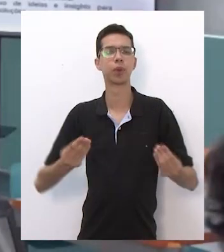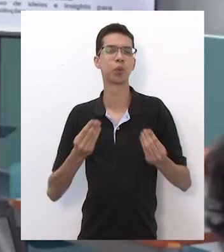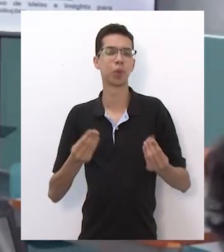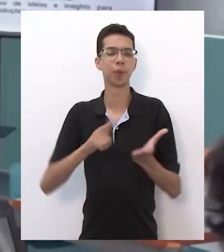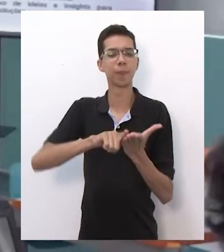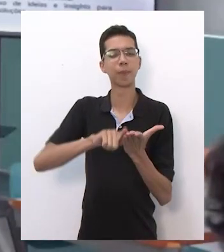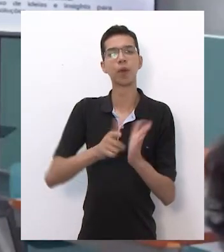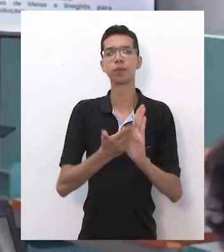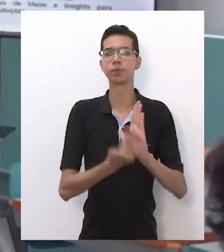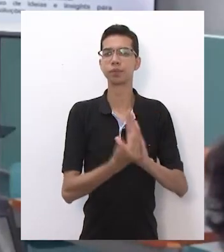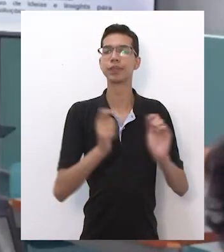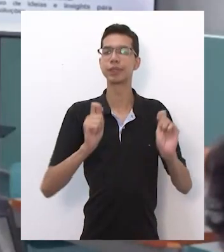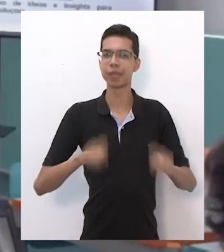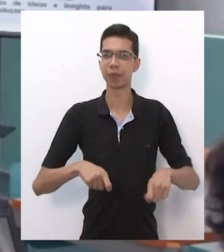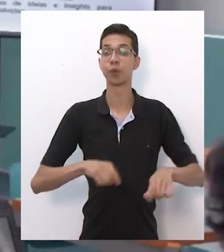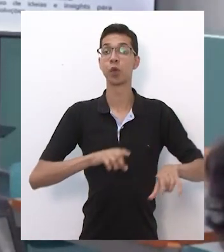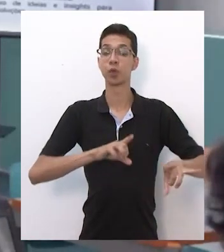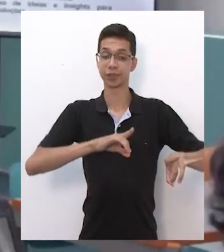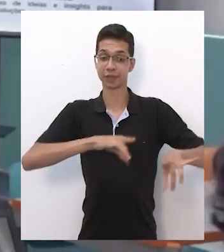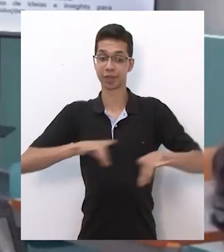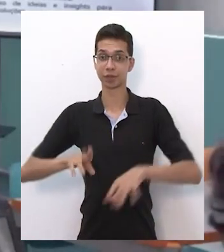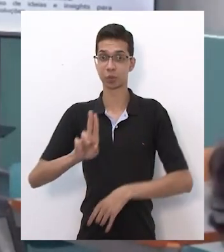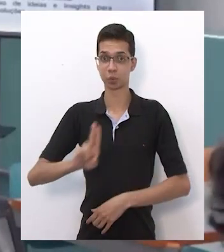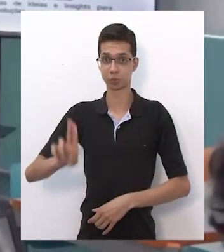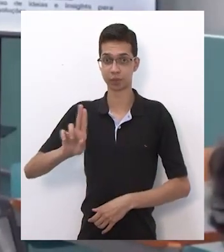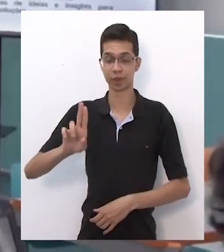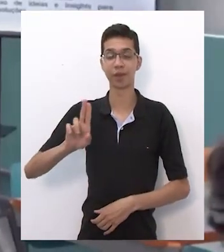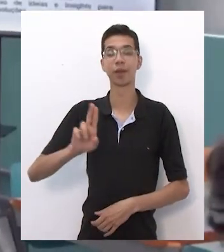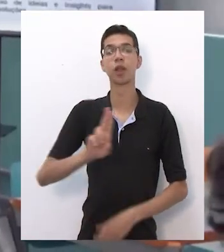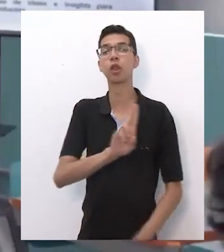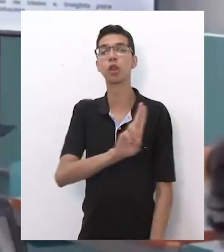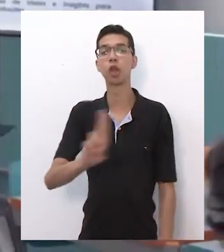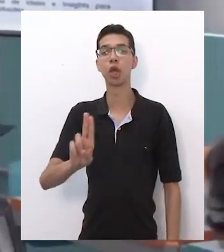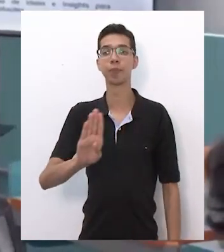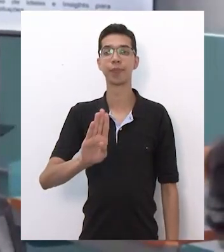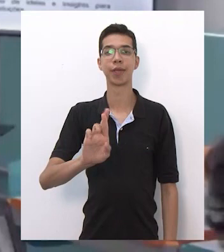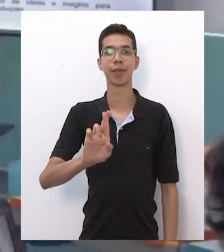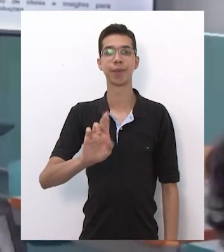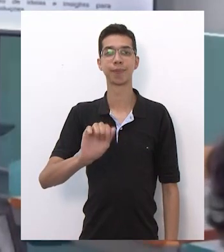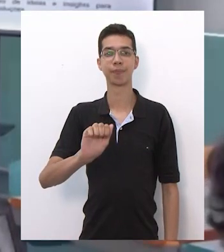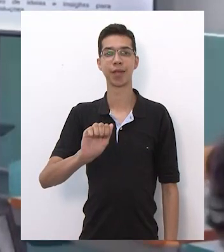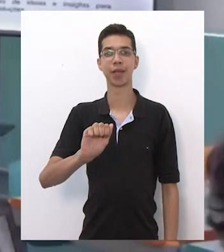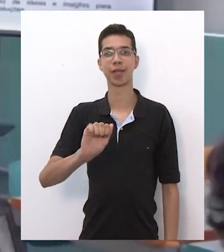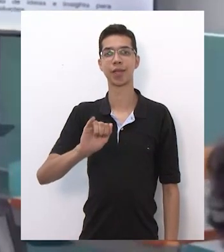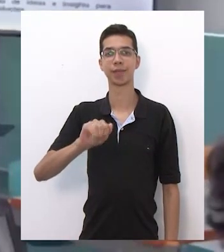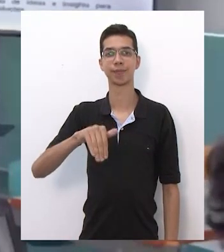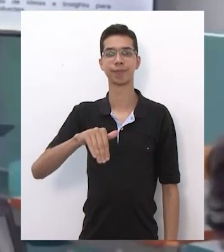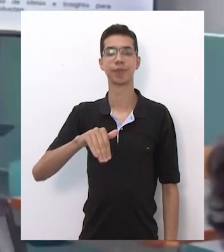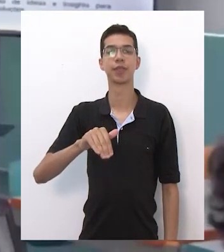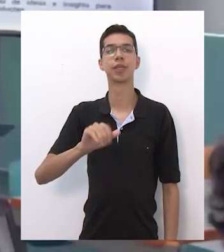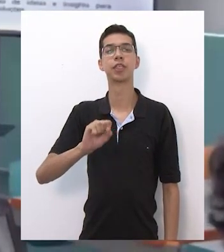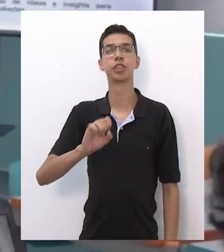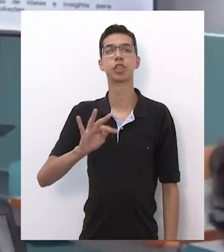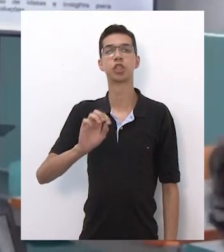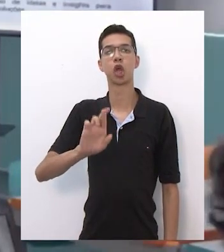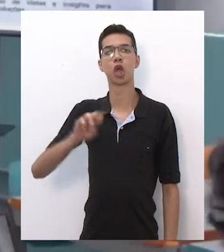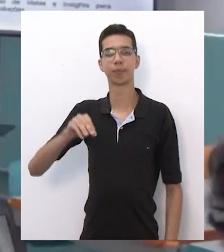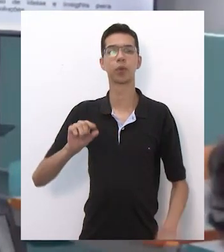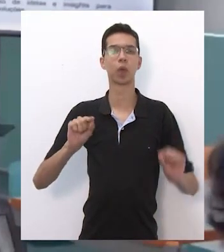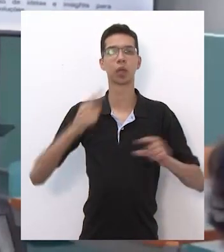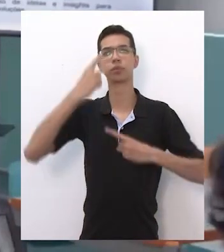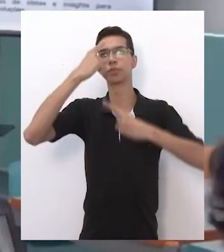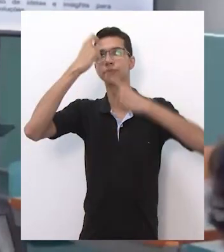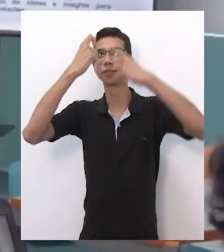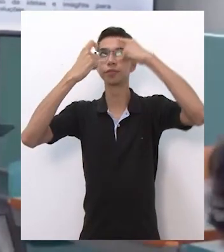que é o brainstorming, que é bem conhecida pelo pessoal da rede, especialmente por conta do MMR, né? Mas a gente vai vivenciar um pouquinho